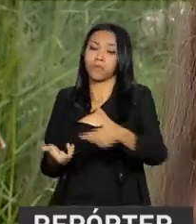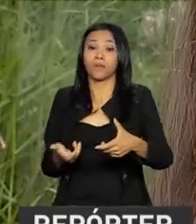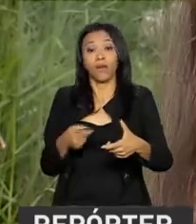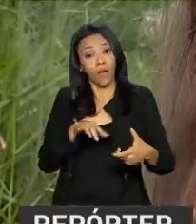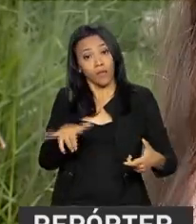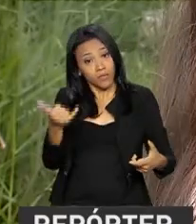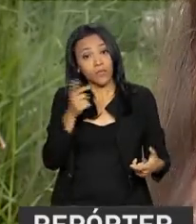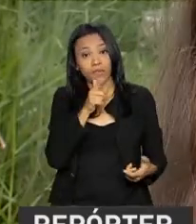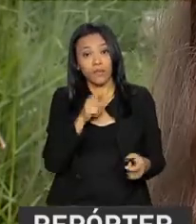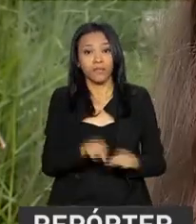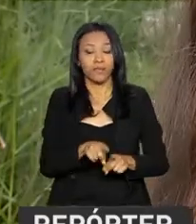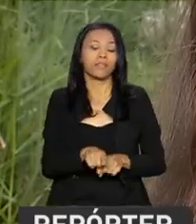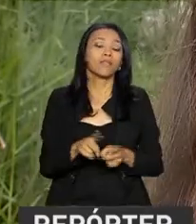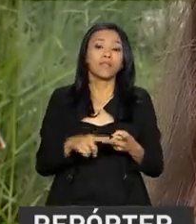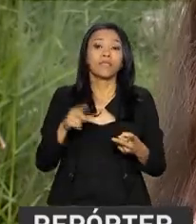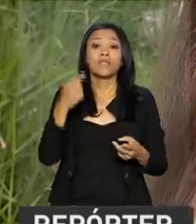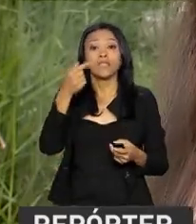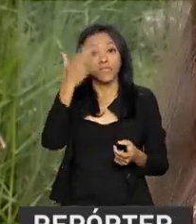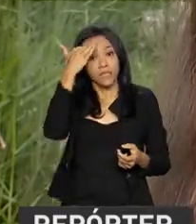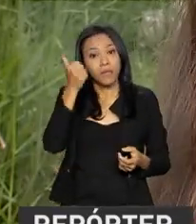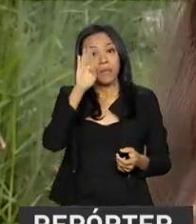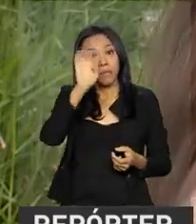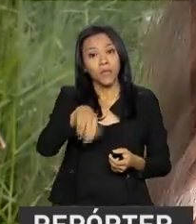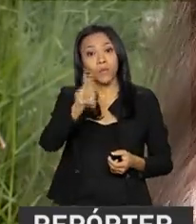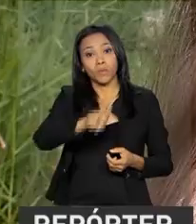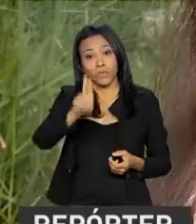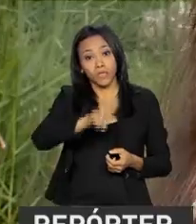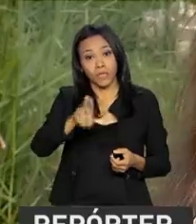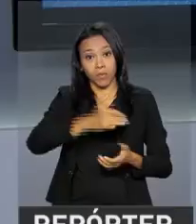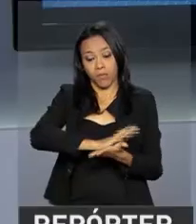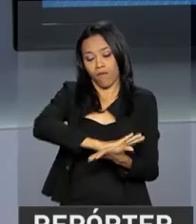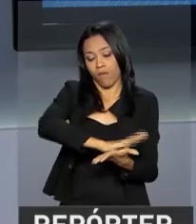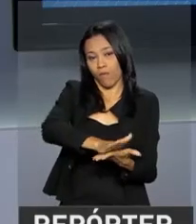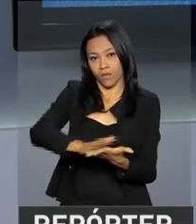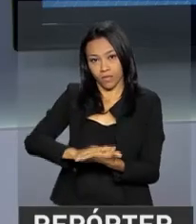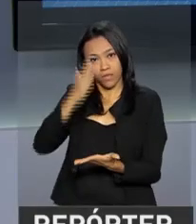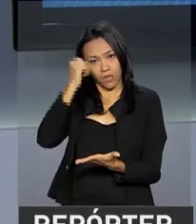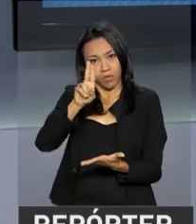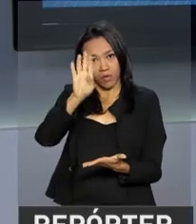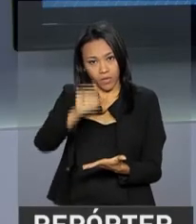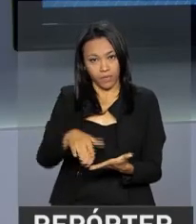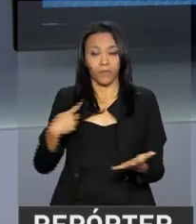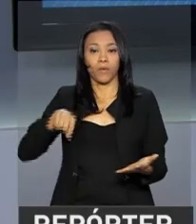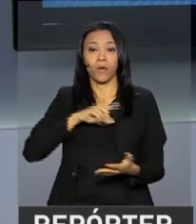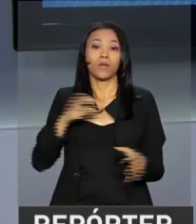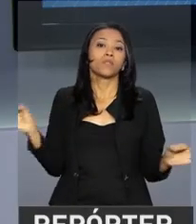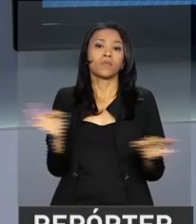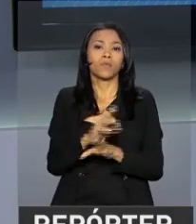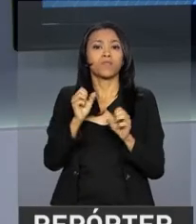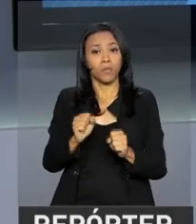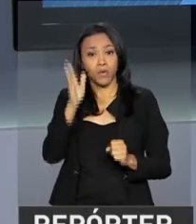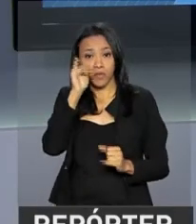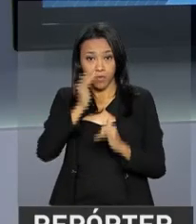aproveita do mineiro diminuiu mais no uso e quando vai lavar louça essas coisas nós ficamos por aqui você pode rever as